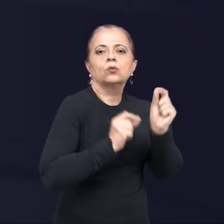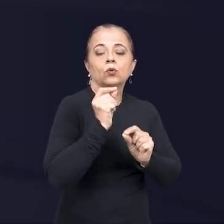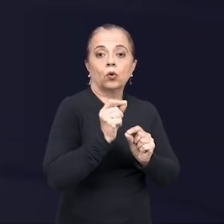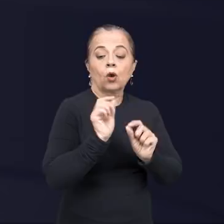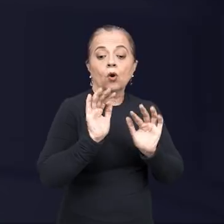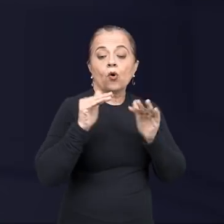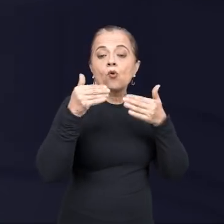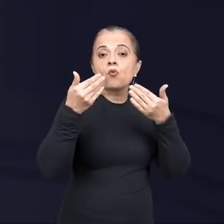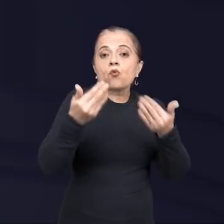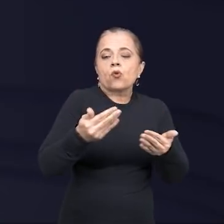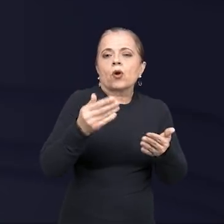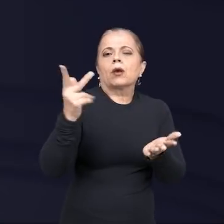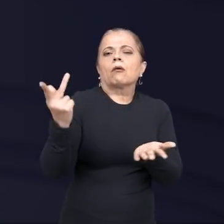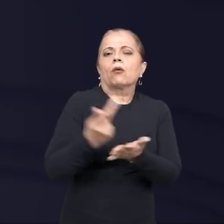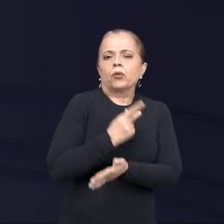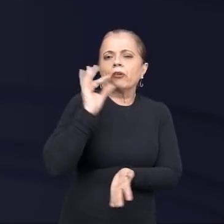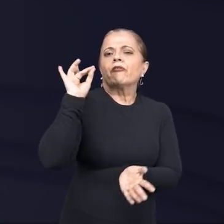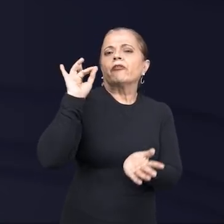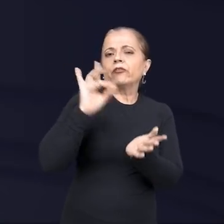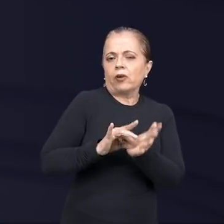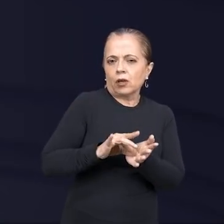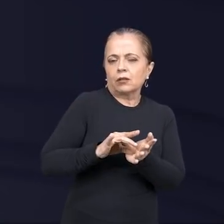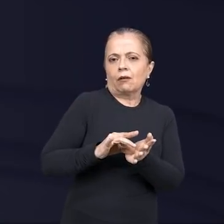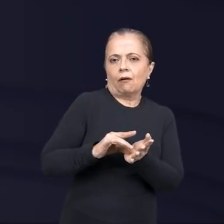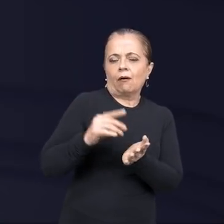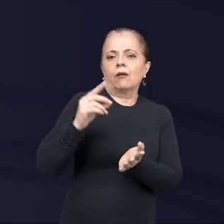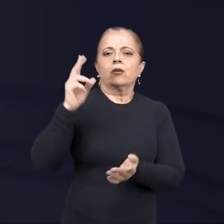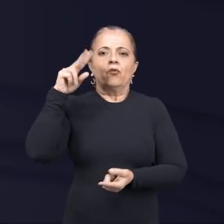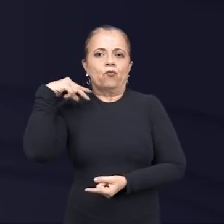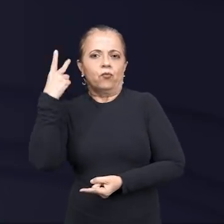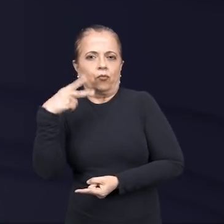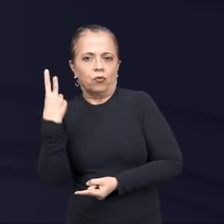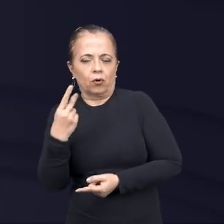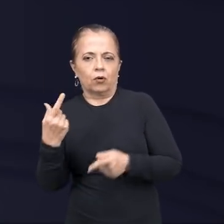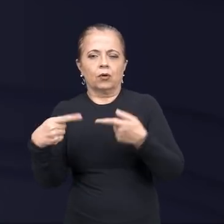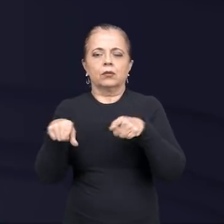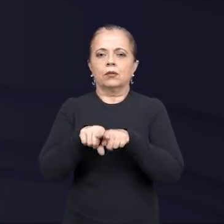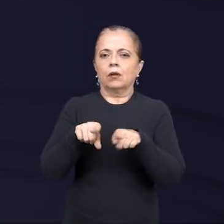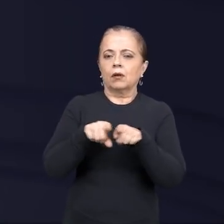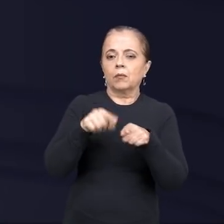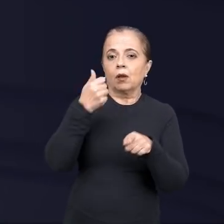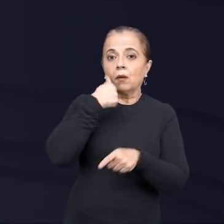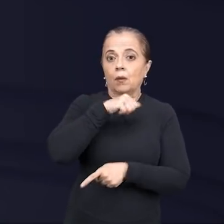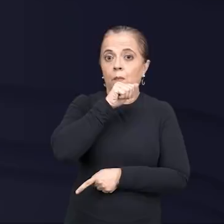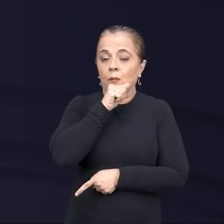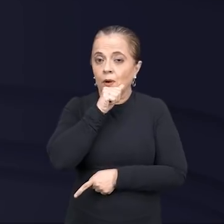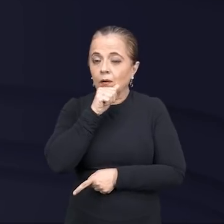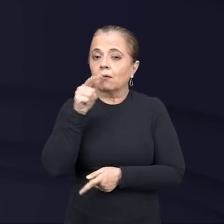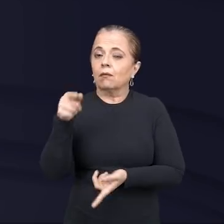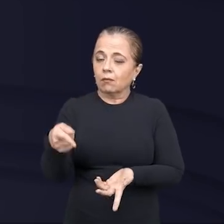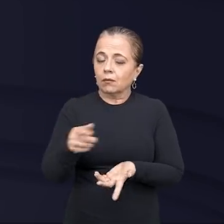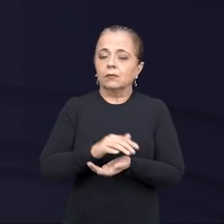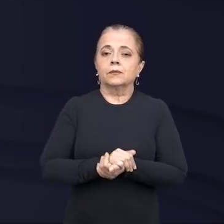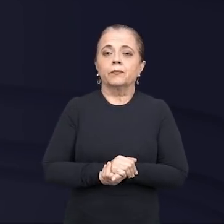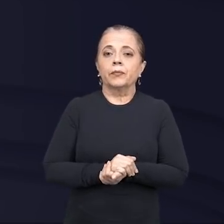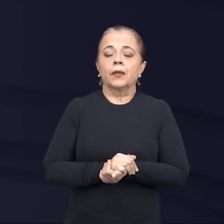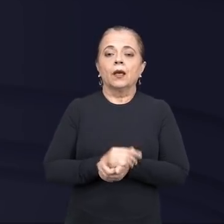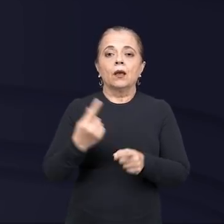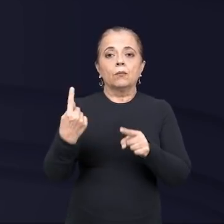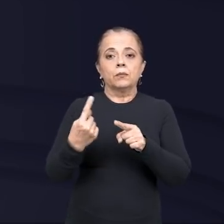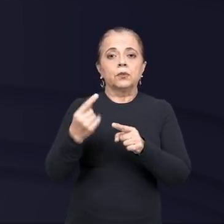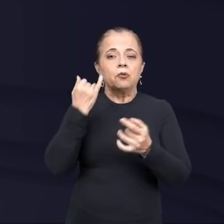o comportamento dos investigados em relação ao que o delegado pôde colher, né,